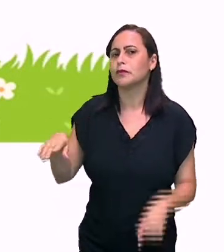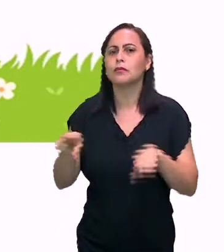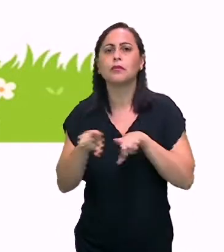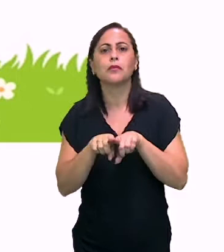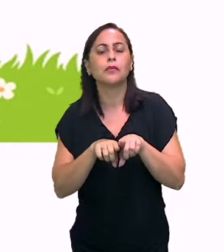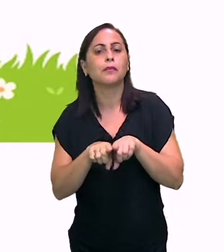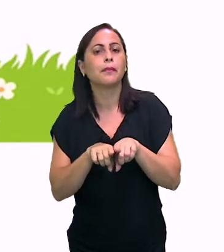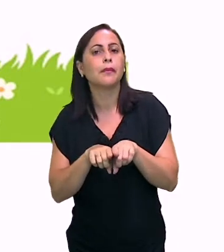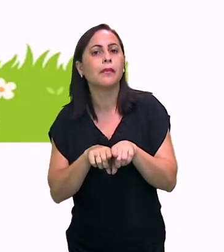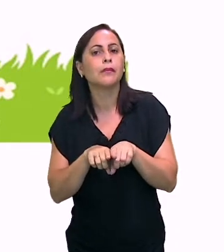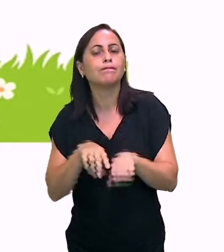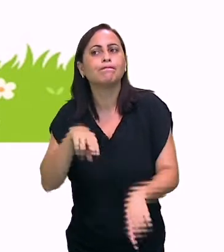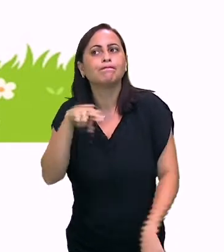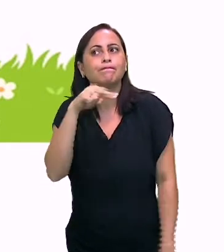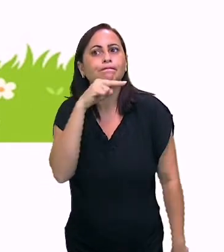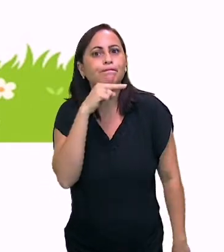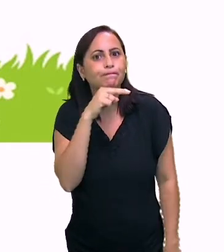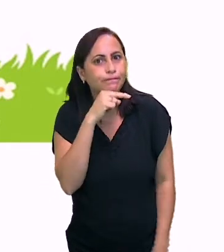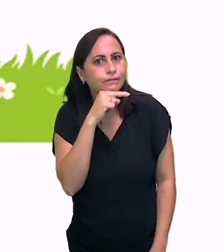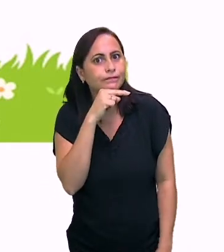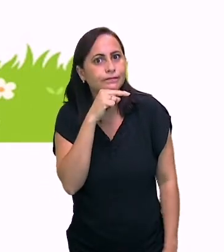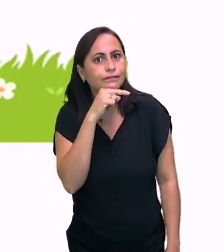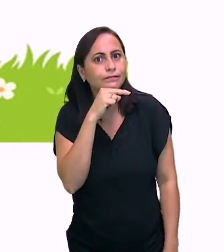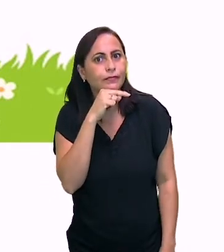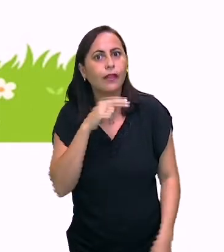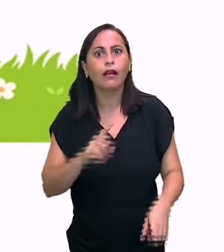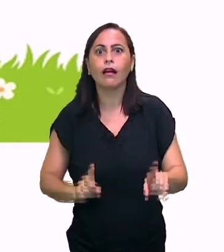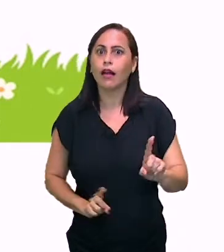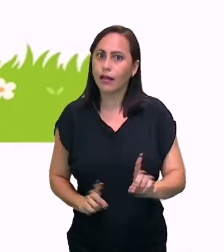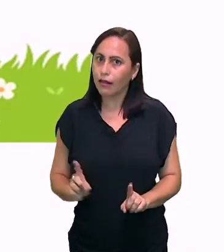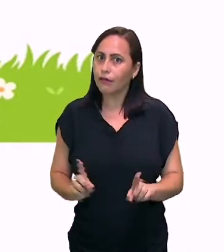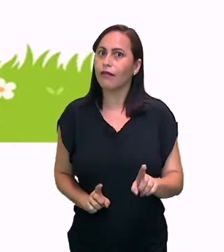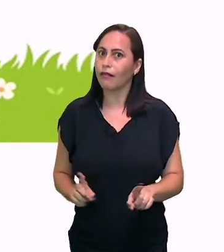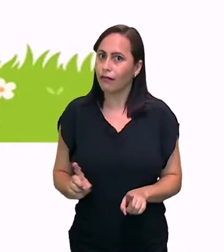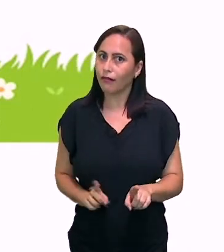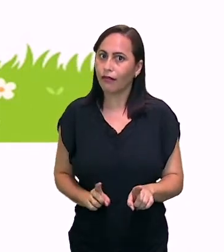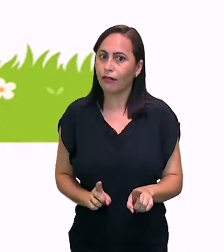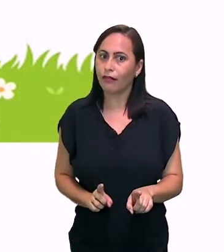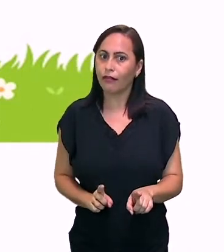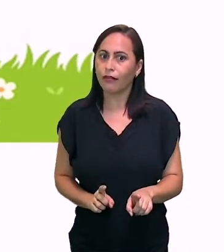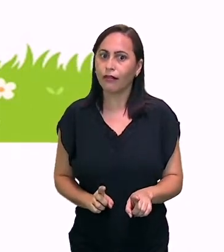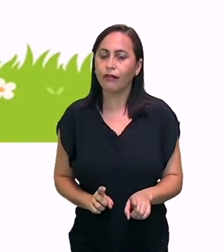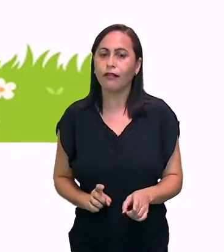irmão, neto, primo,